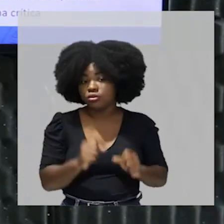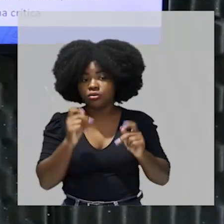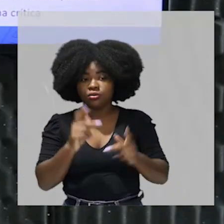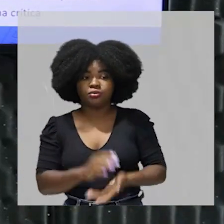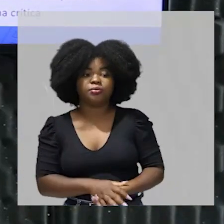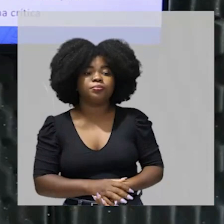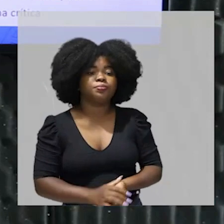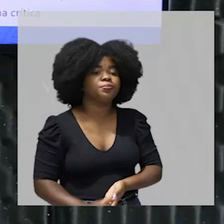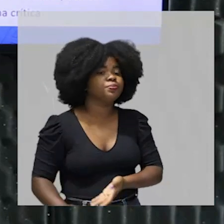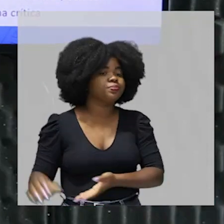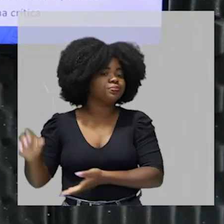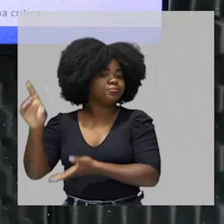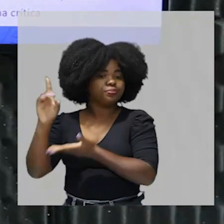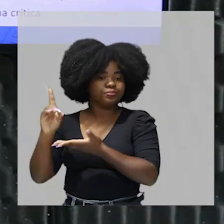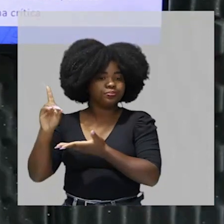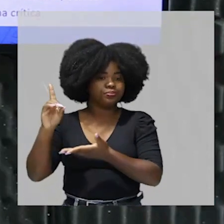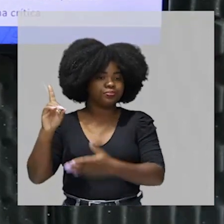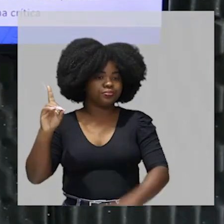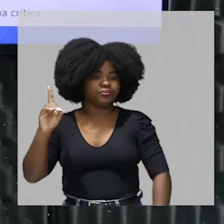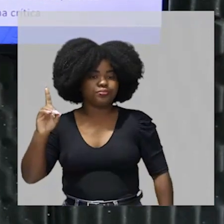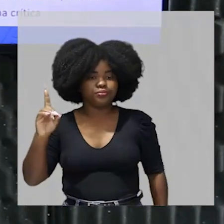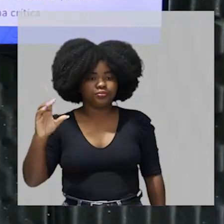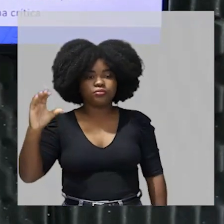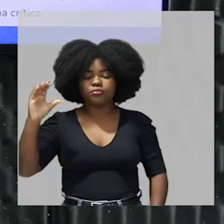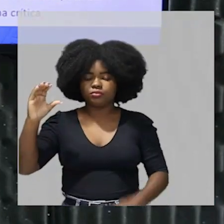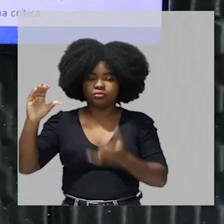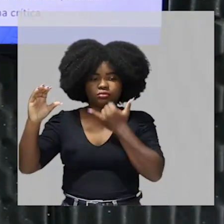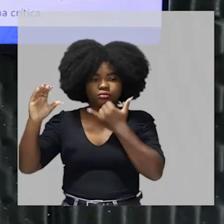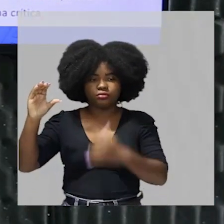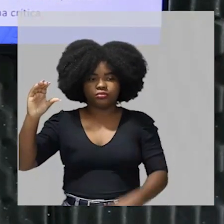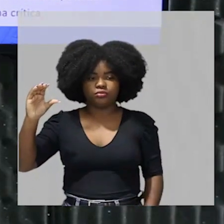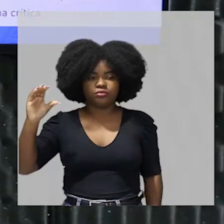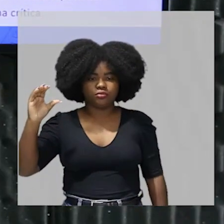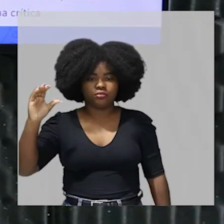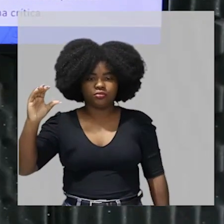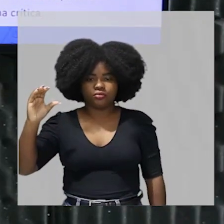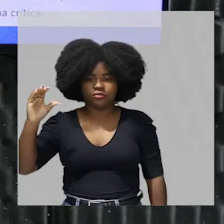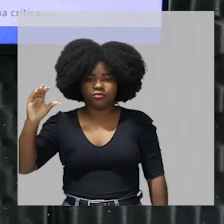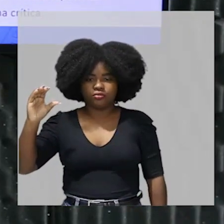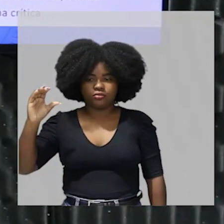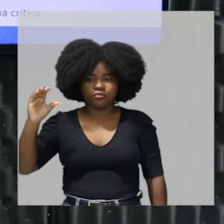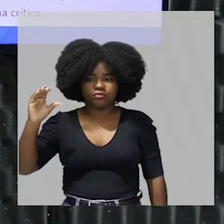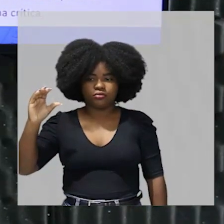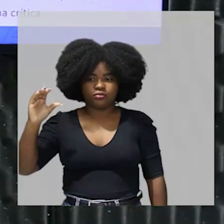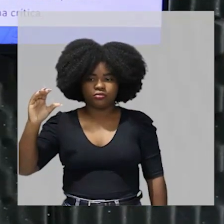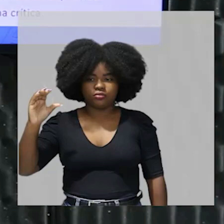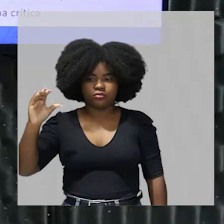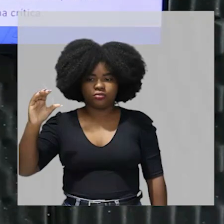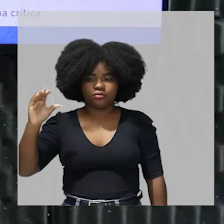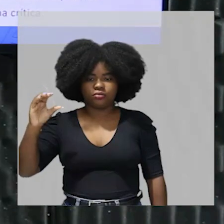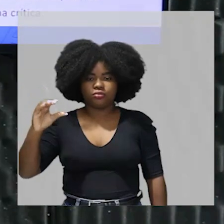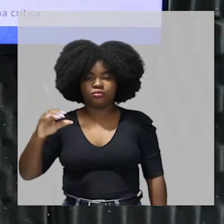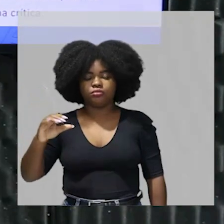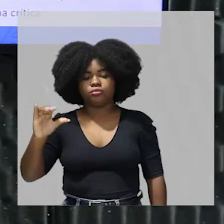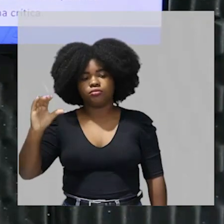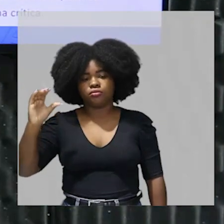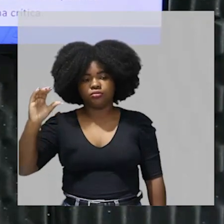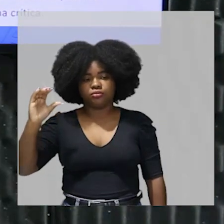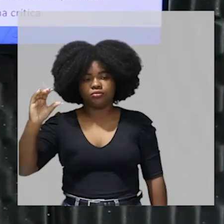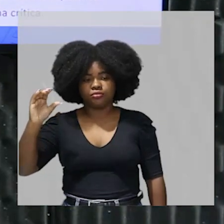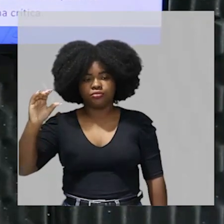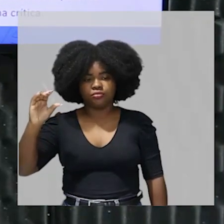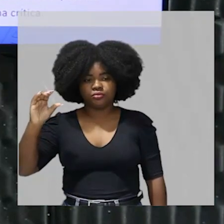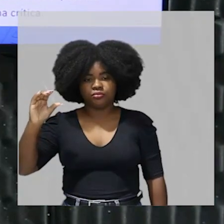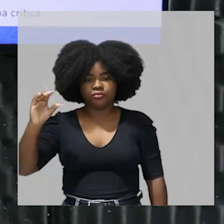são comuns é uma sinopse por quê Porque sintetiza as informações do filme o resumo enfim